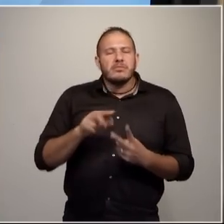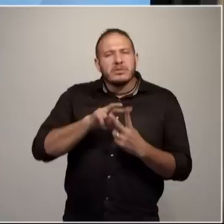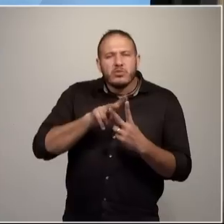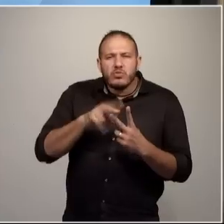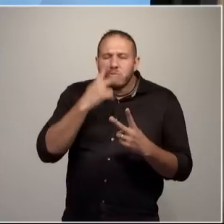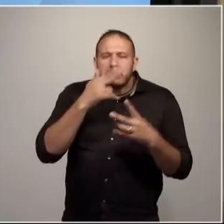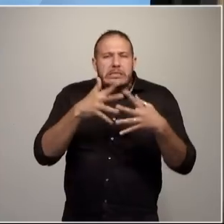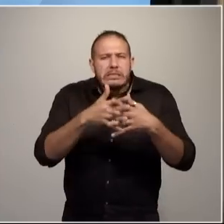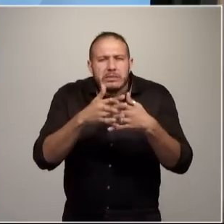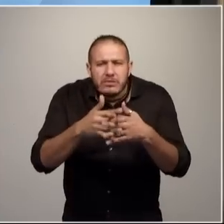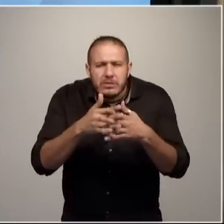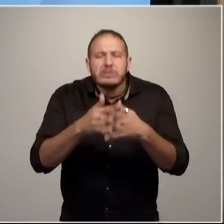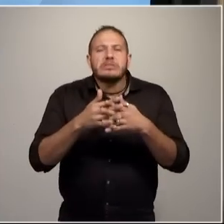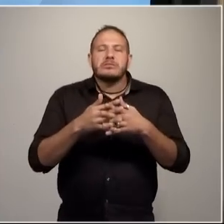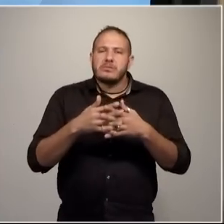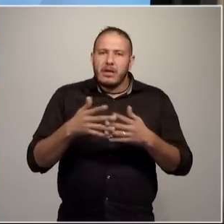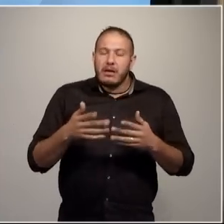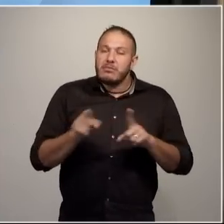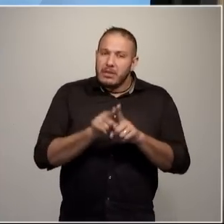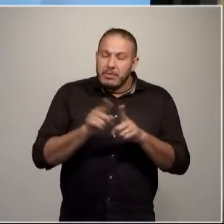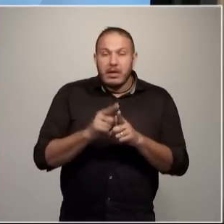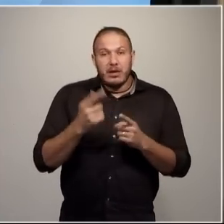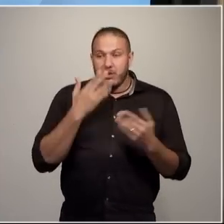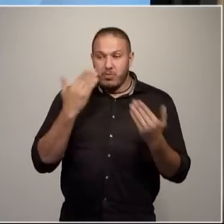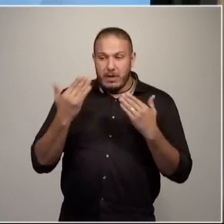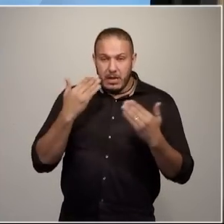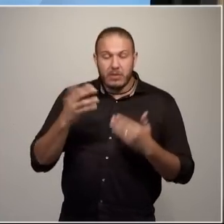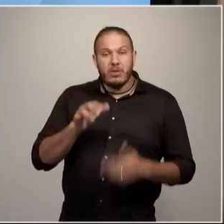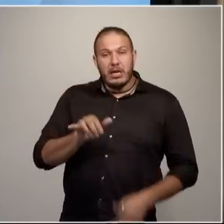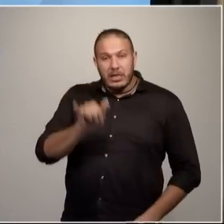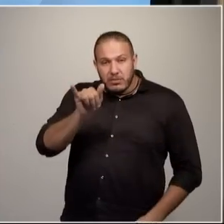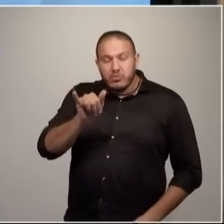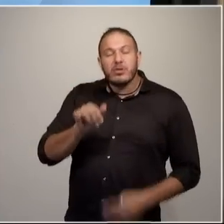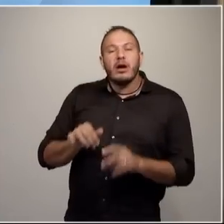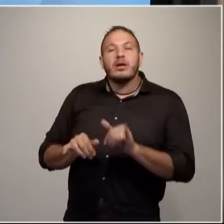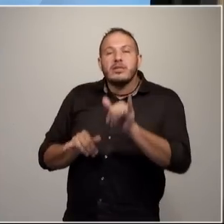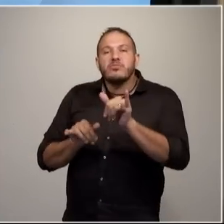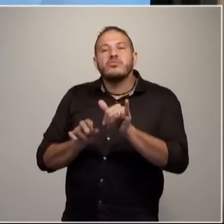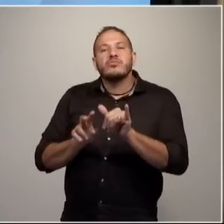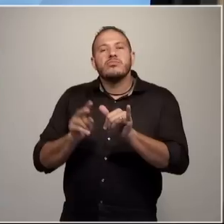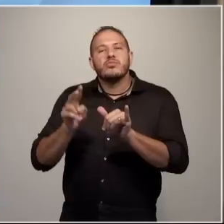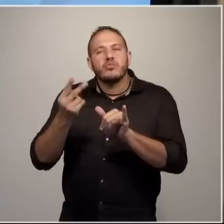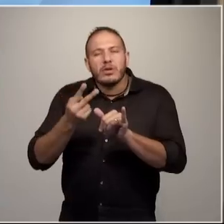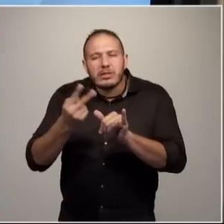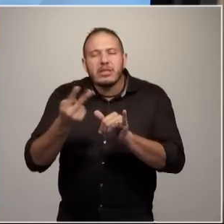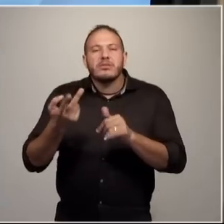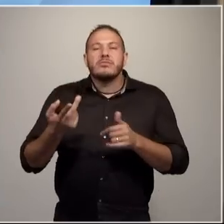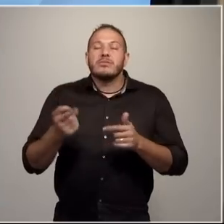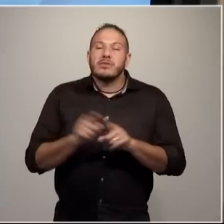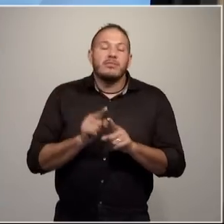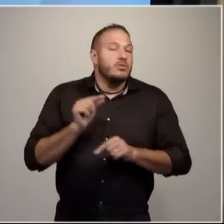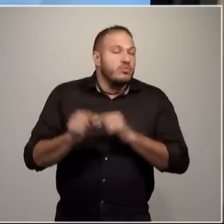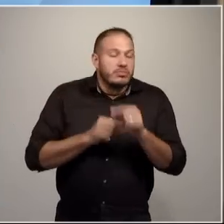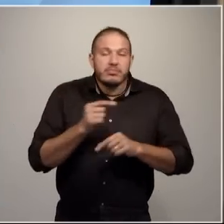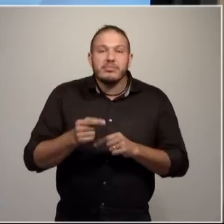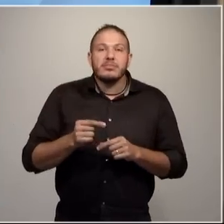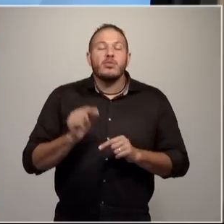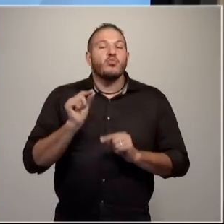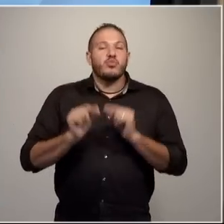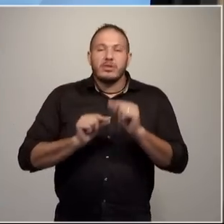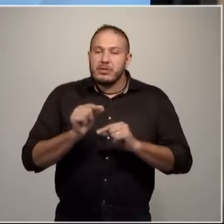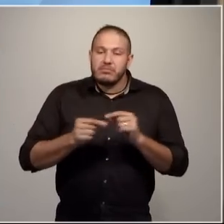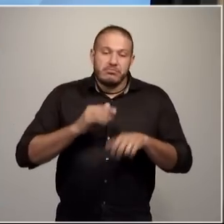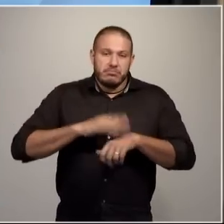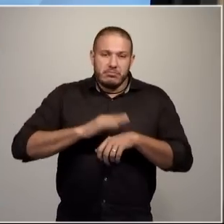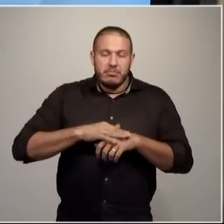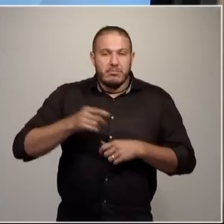x quadrado, em relação a y quadrado e em relação a x e y. Então, o que a gente tem que fazer?